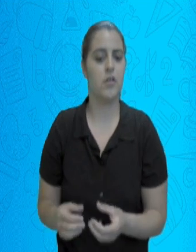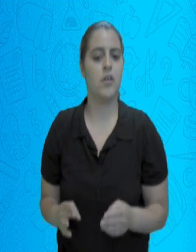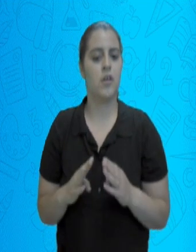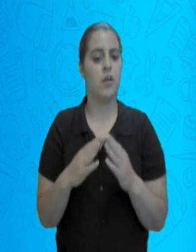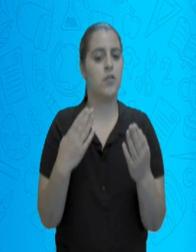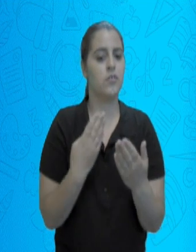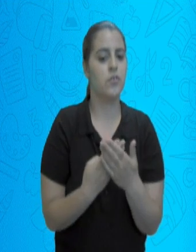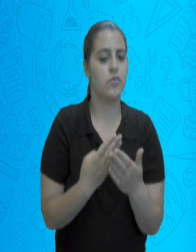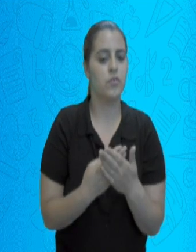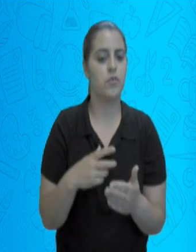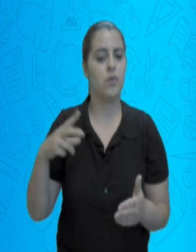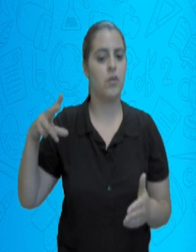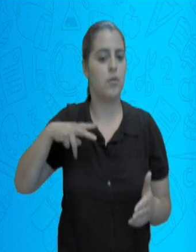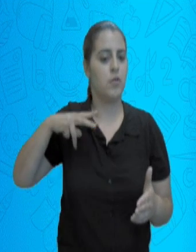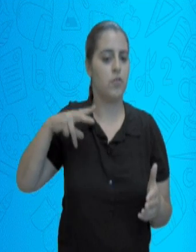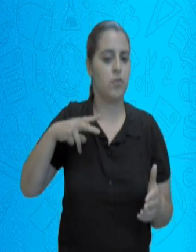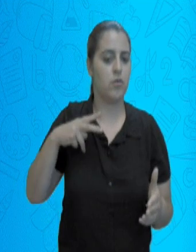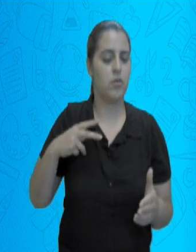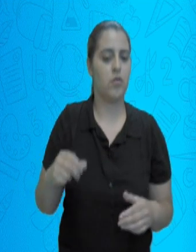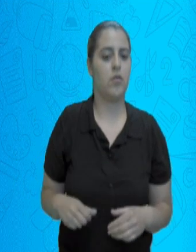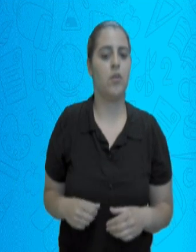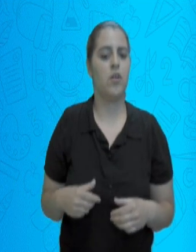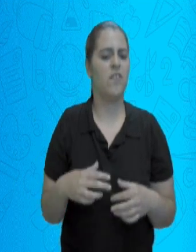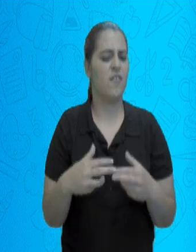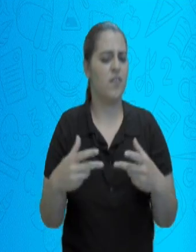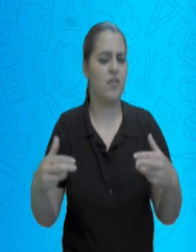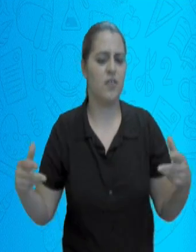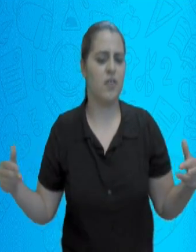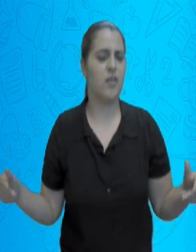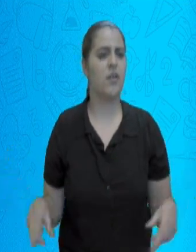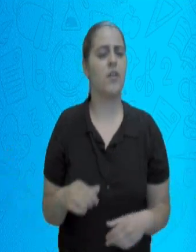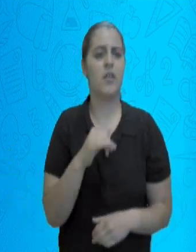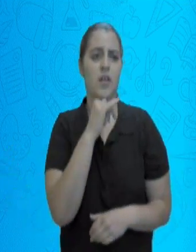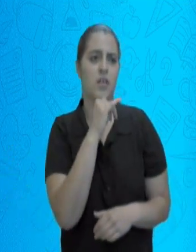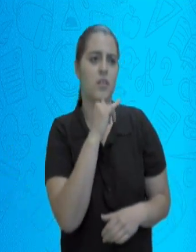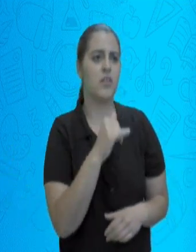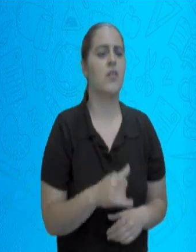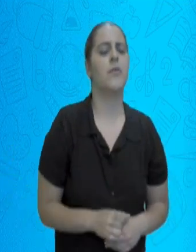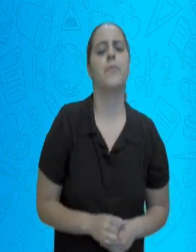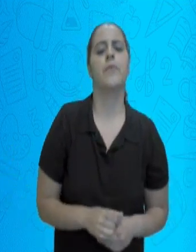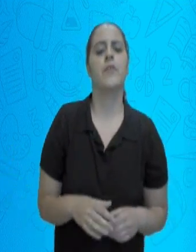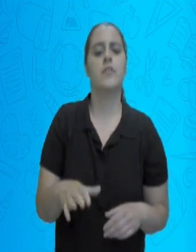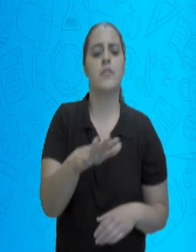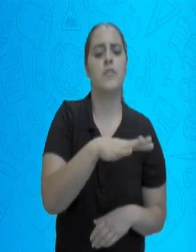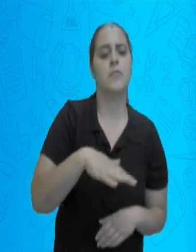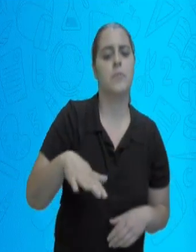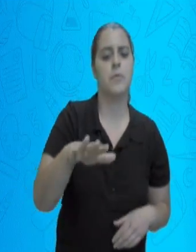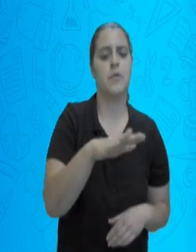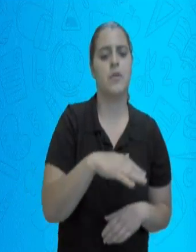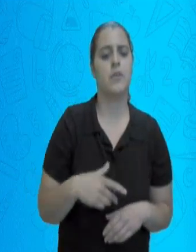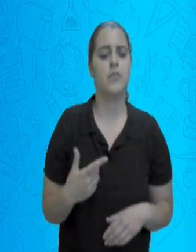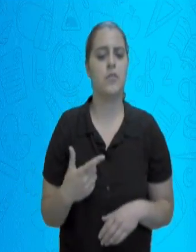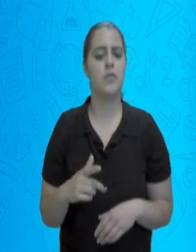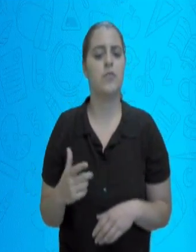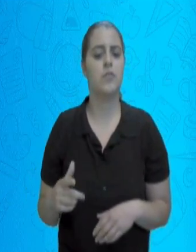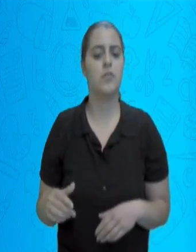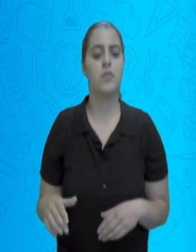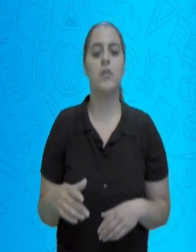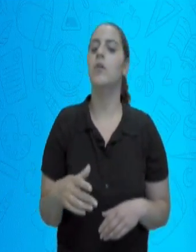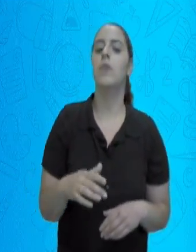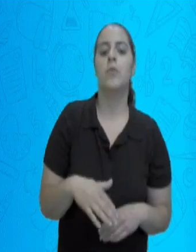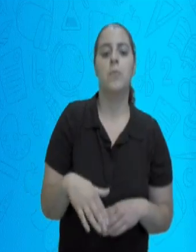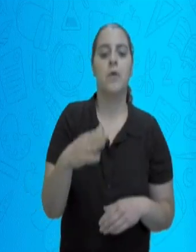escolas particulares e shopping centers. Então, por exemplo, esses espaços, eles não são